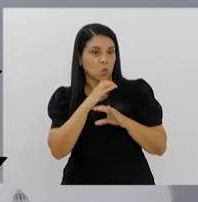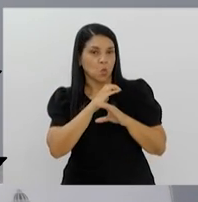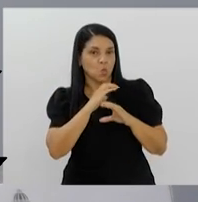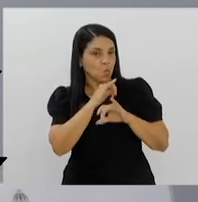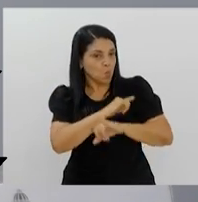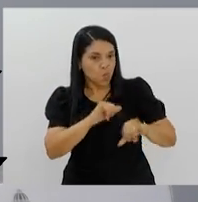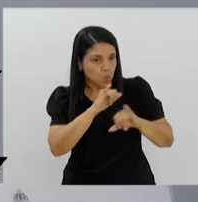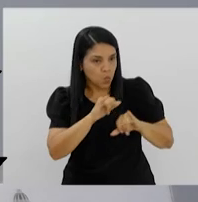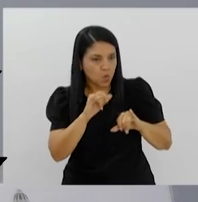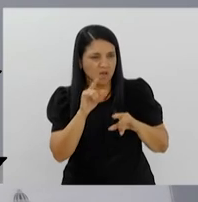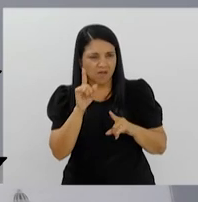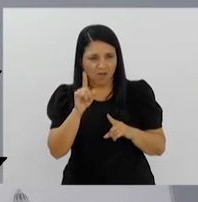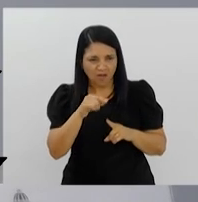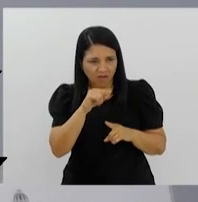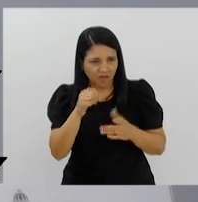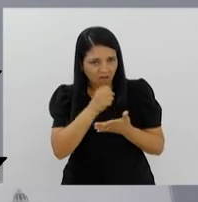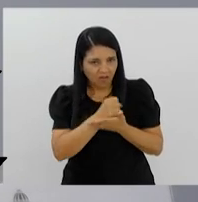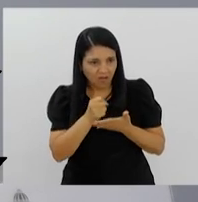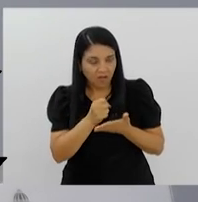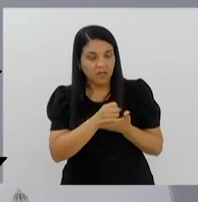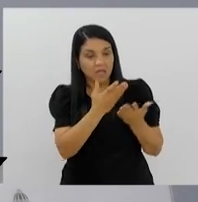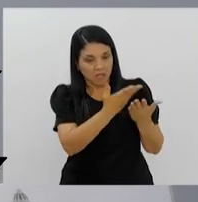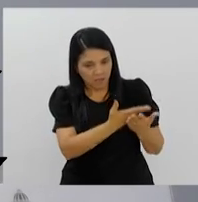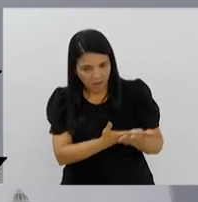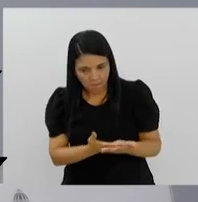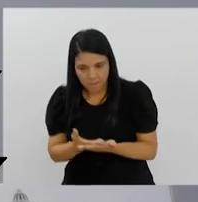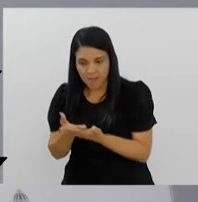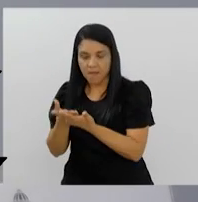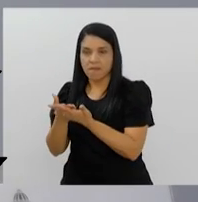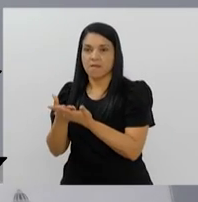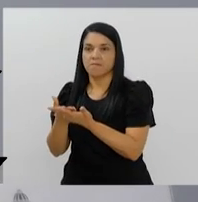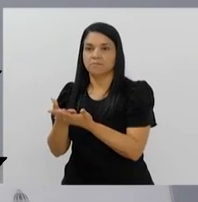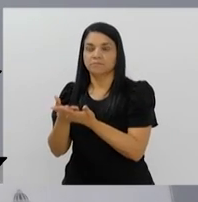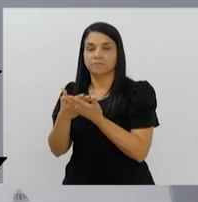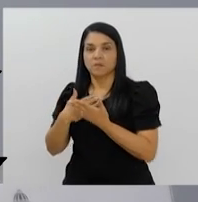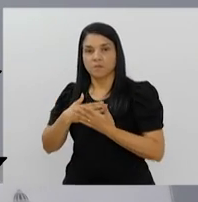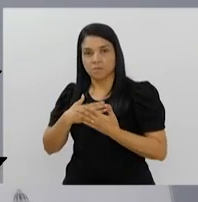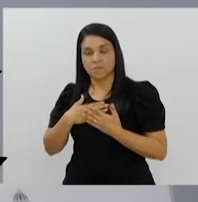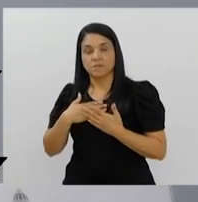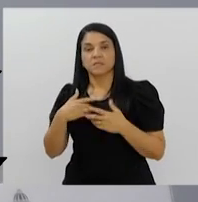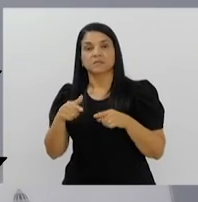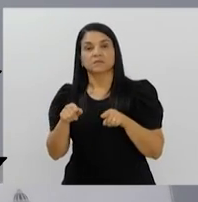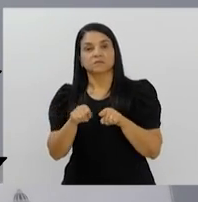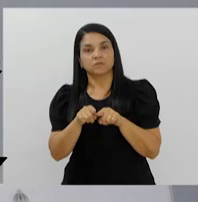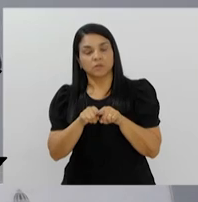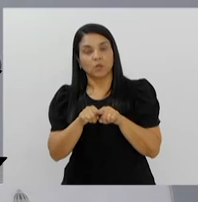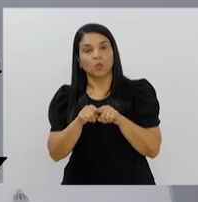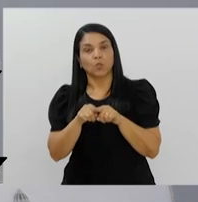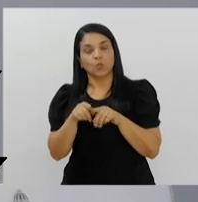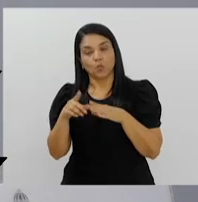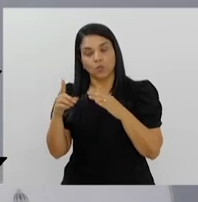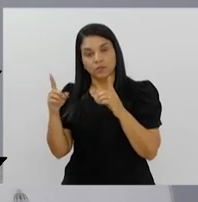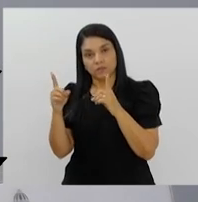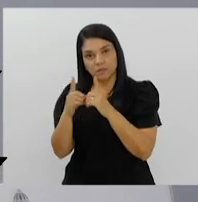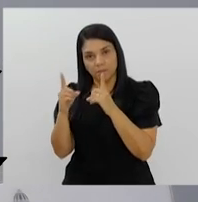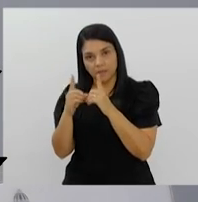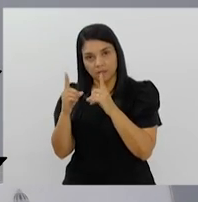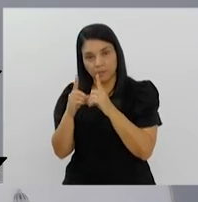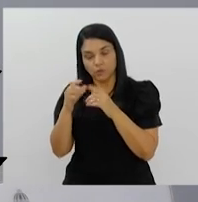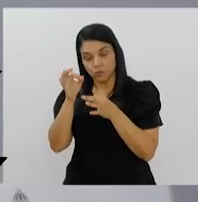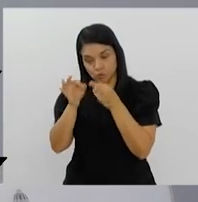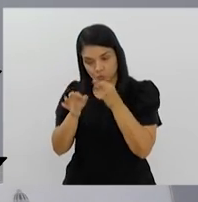contratos cancelados peço que encaminhe para vossa excelência no canal que será disponibilizado que o departamento jurídico vai